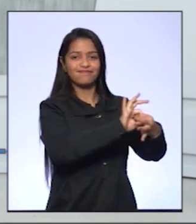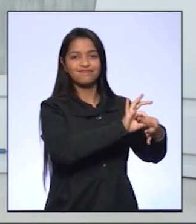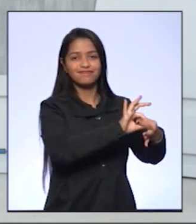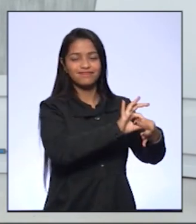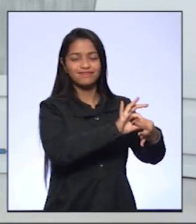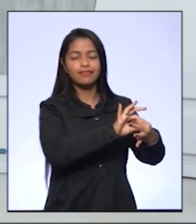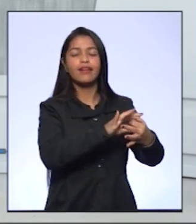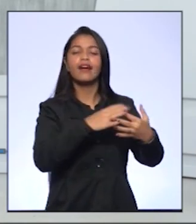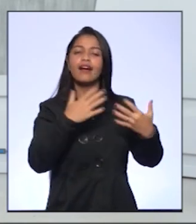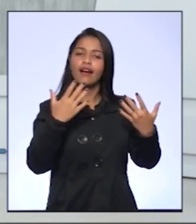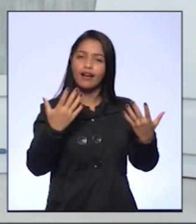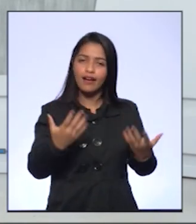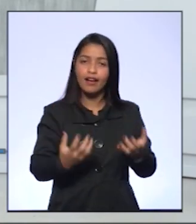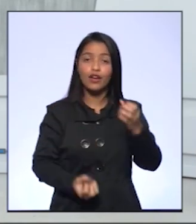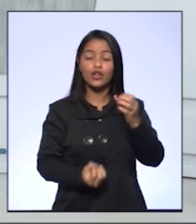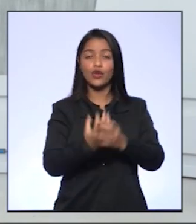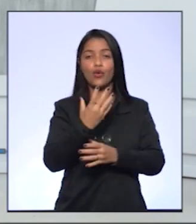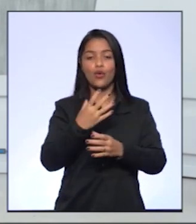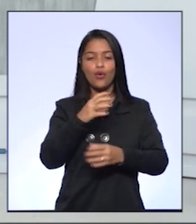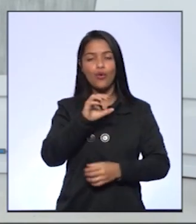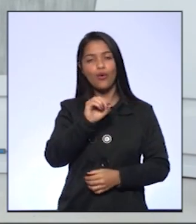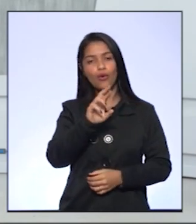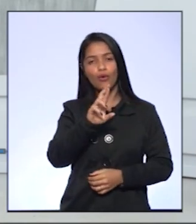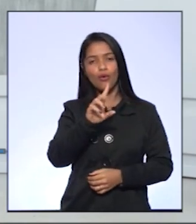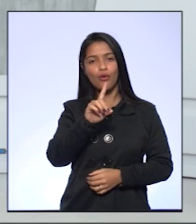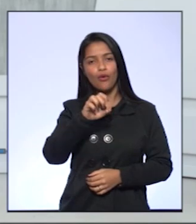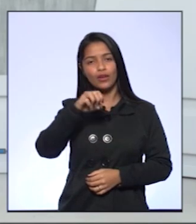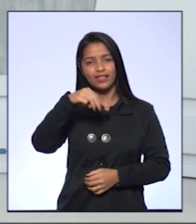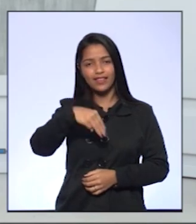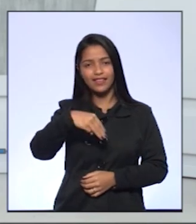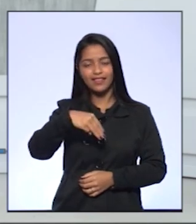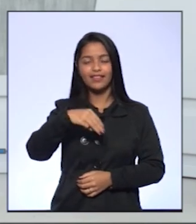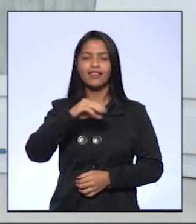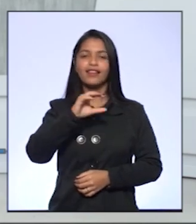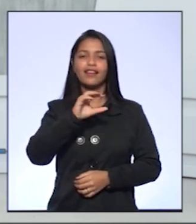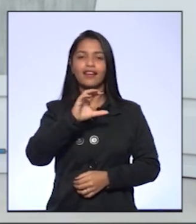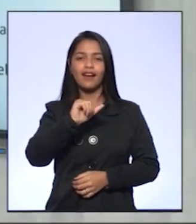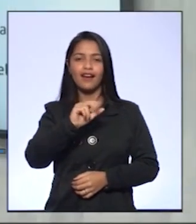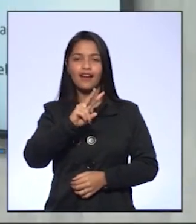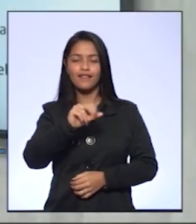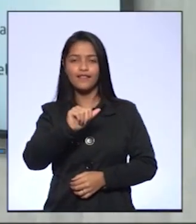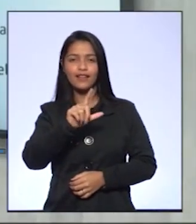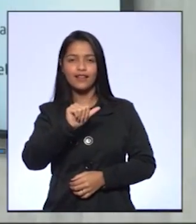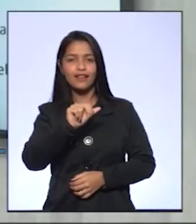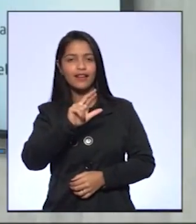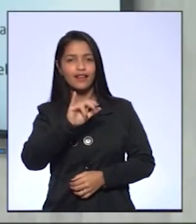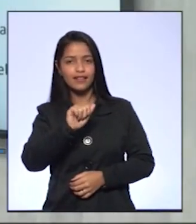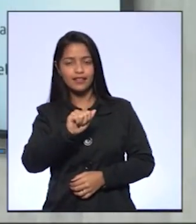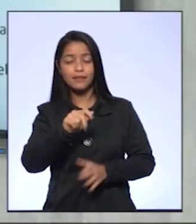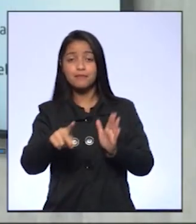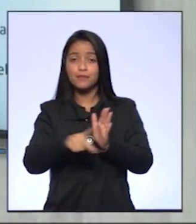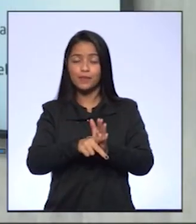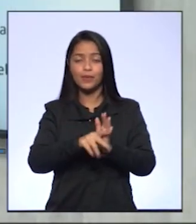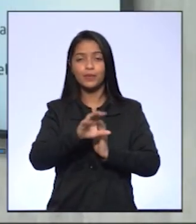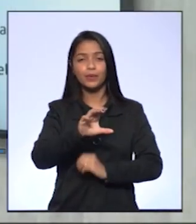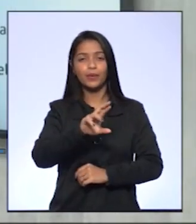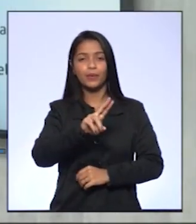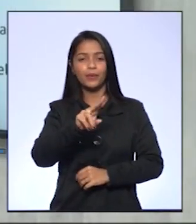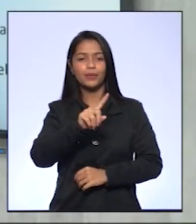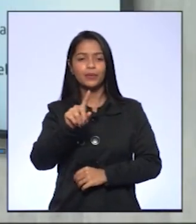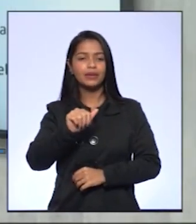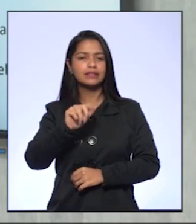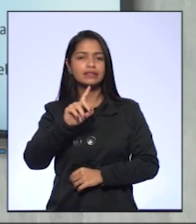a gente vai ter as ordens de cavalaria das cruzadas. O que ele quer dizer com isso? Vamos dar uma olhada aqui, vamos dar uma olhada nessas questões. Gente,